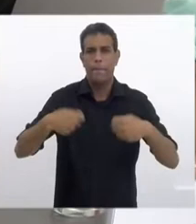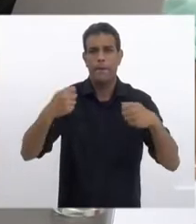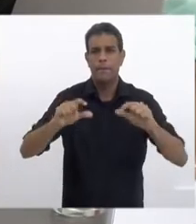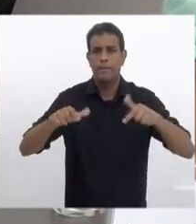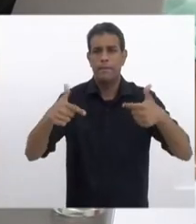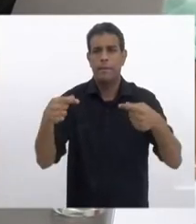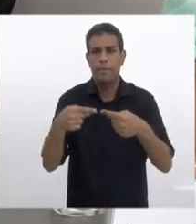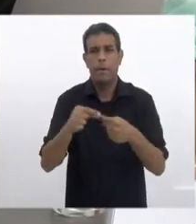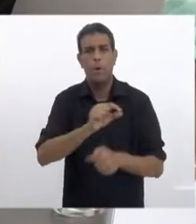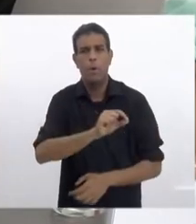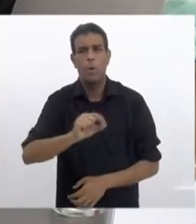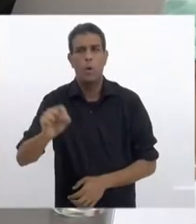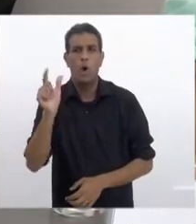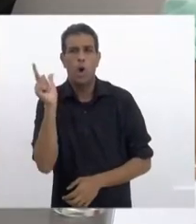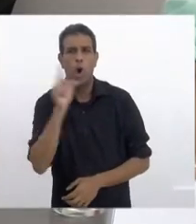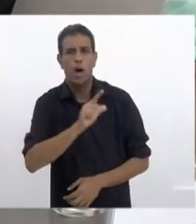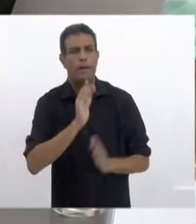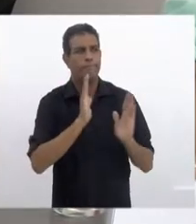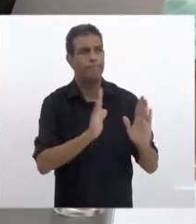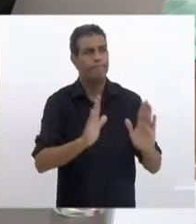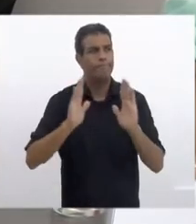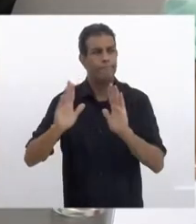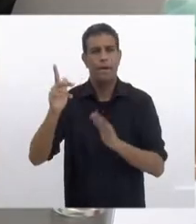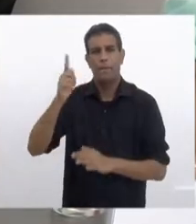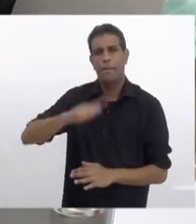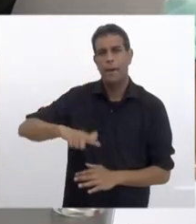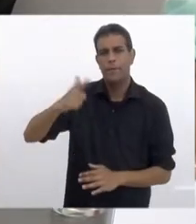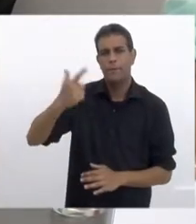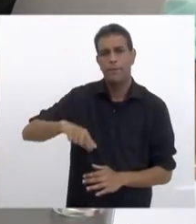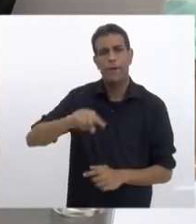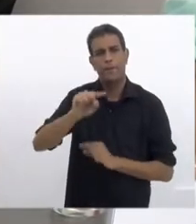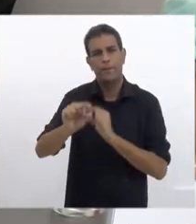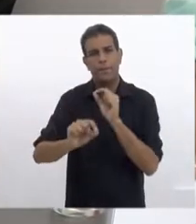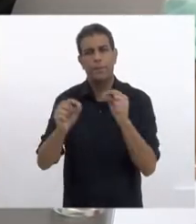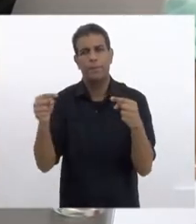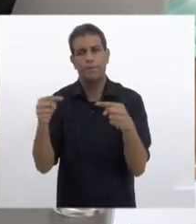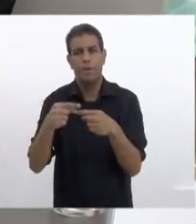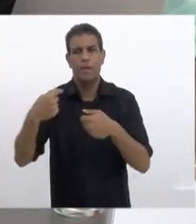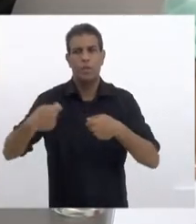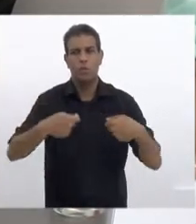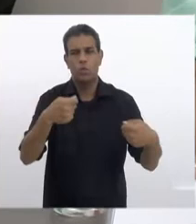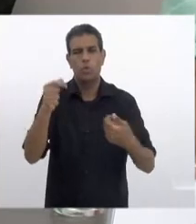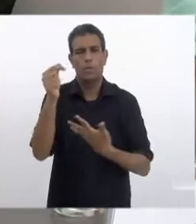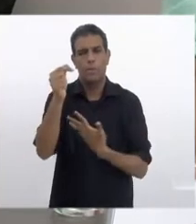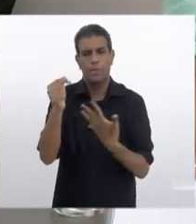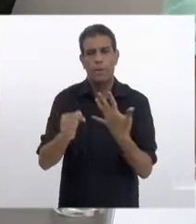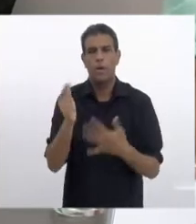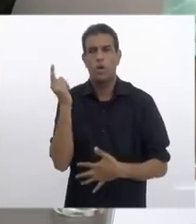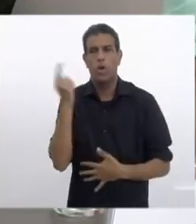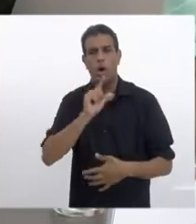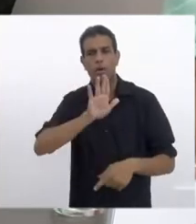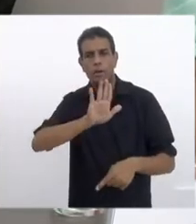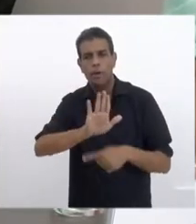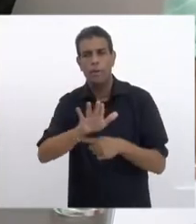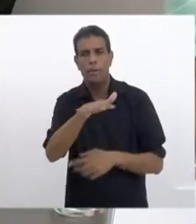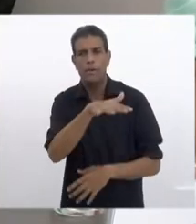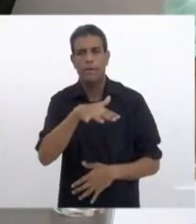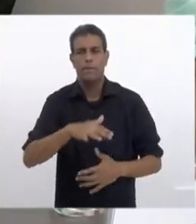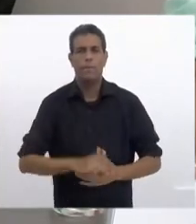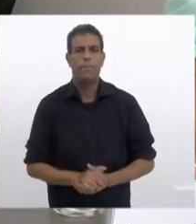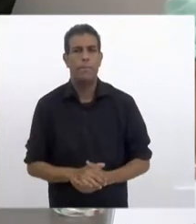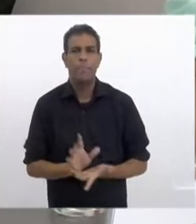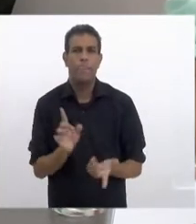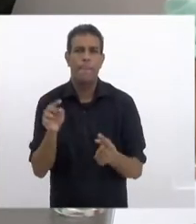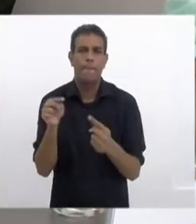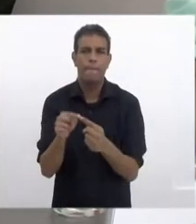território. Então, é o famoso gap, a lacuna, que se repete em todos esses relatórios que a gente vem estudando e vem acompanhando no território. Qual